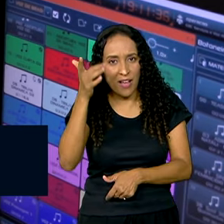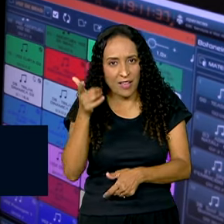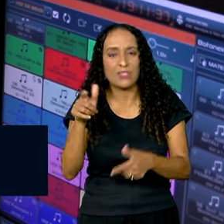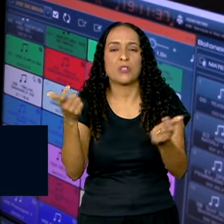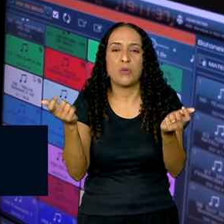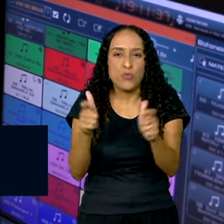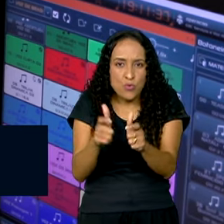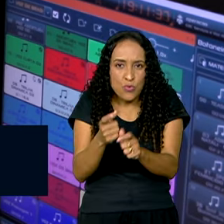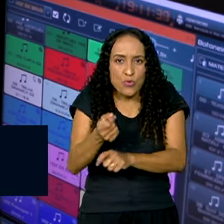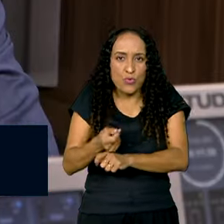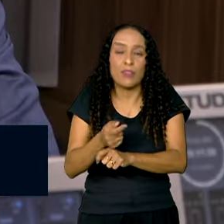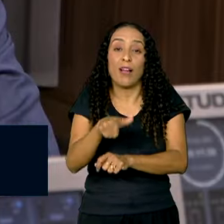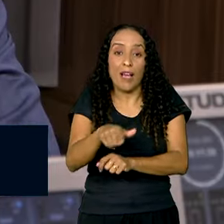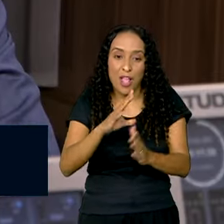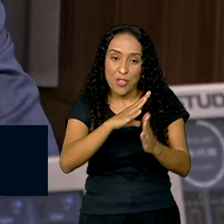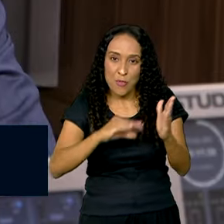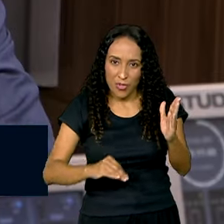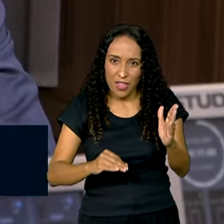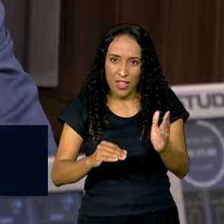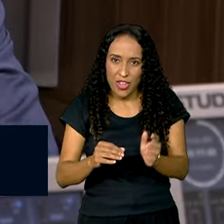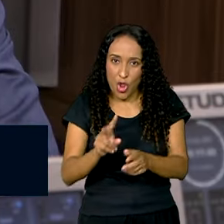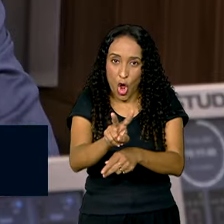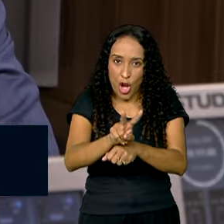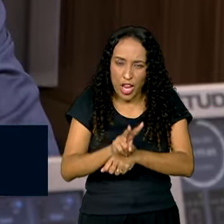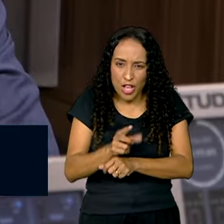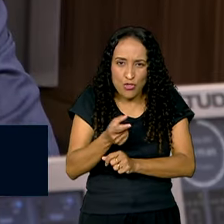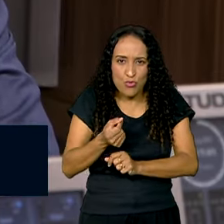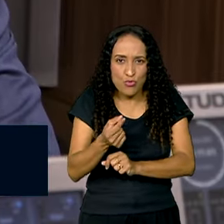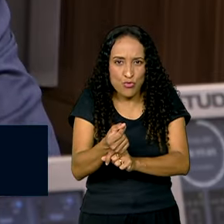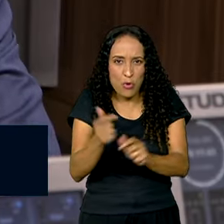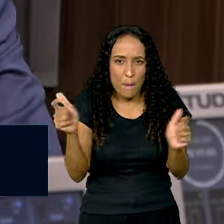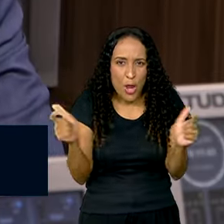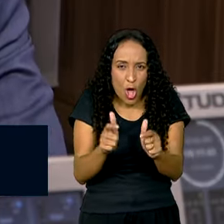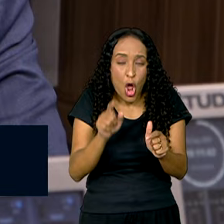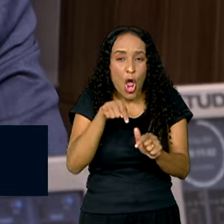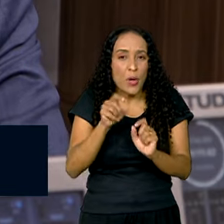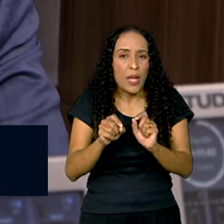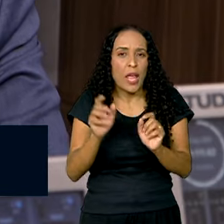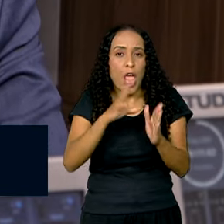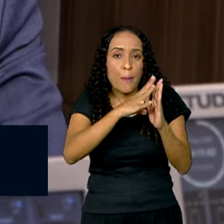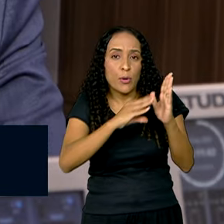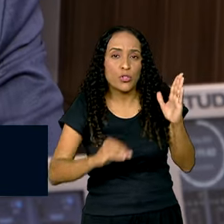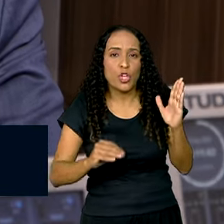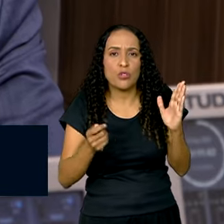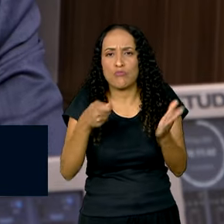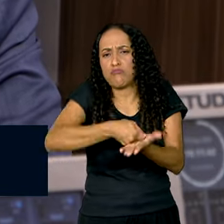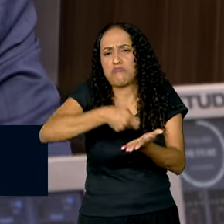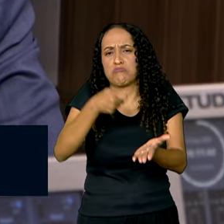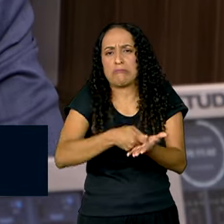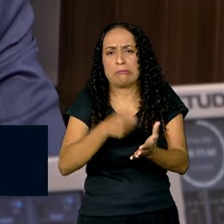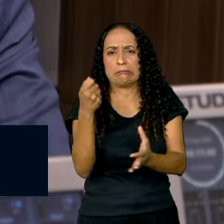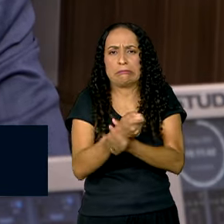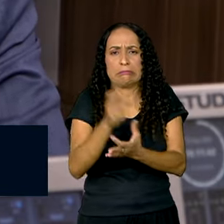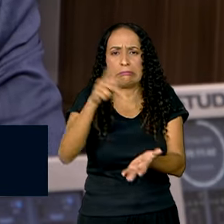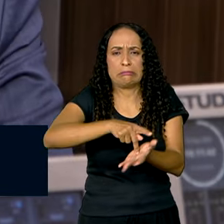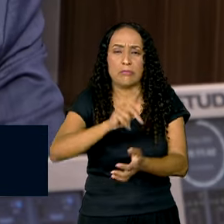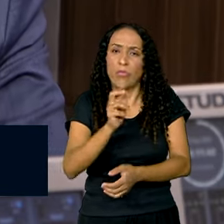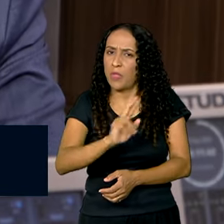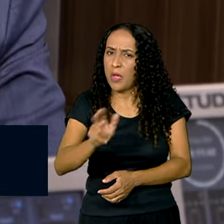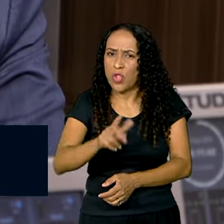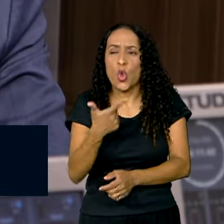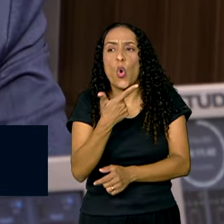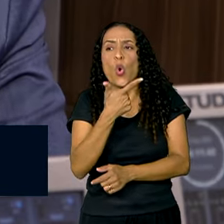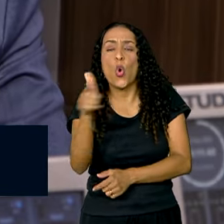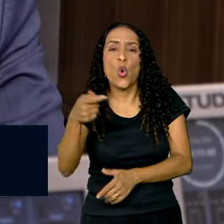Exatamente esse modelo de microcrédito é um é justamente um modelo que a gente não exige garantias reais né tem